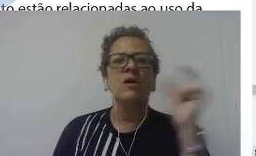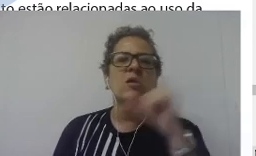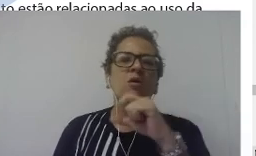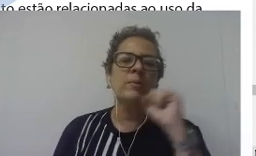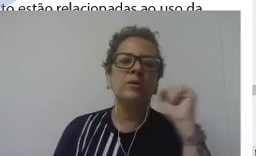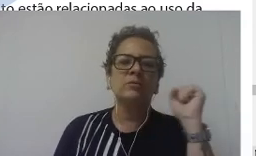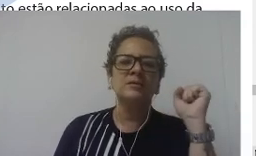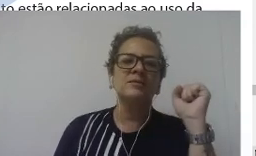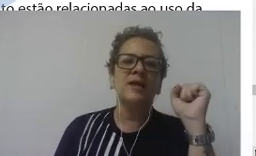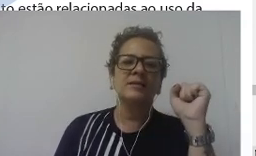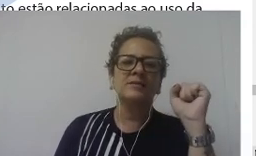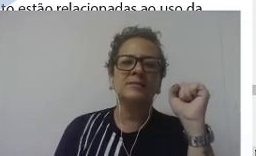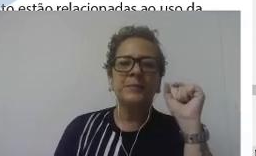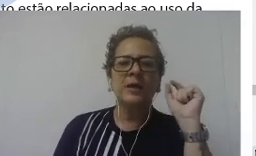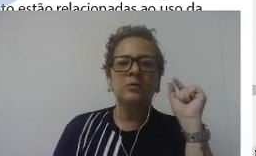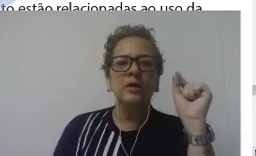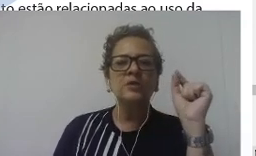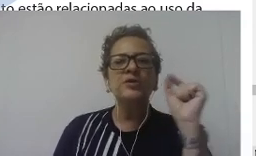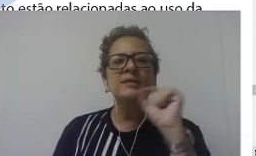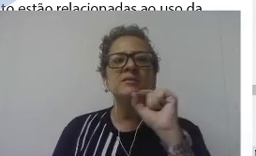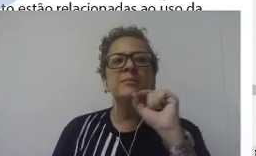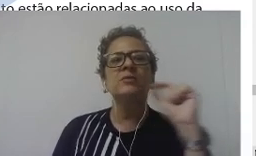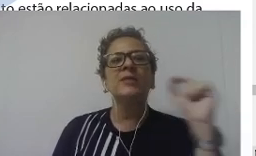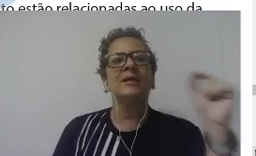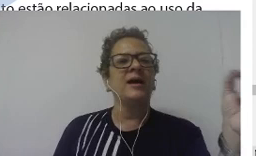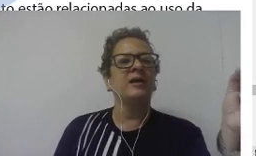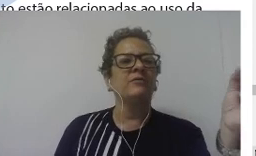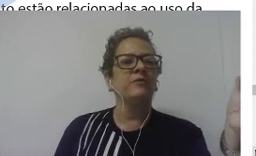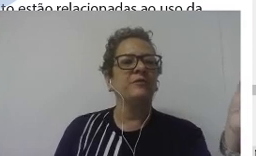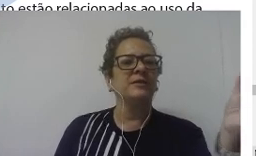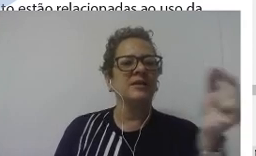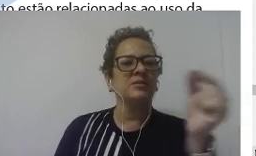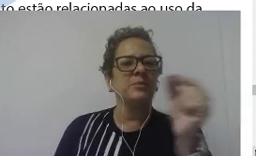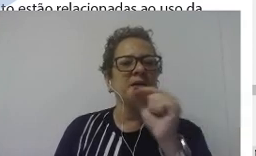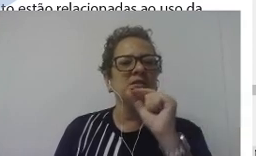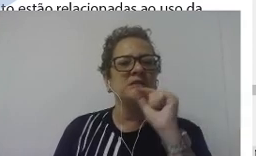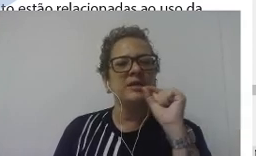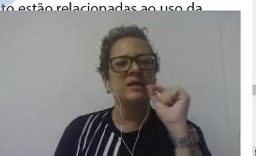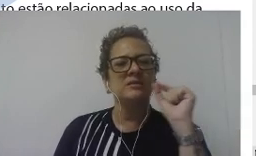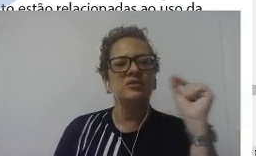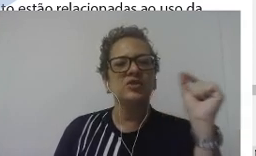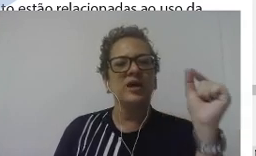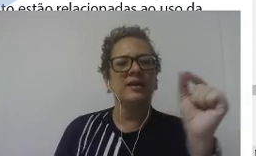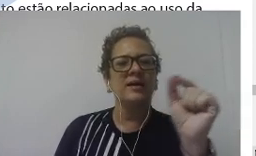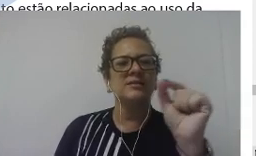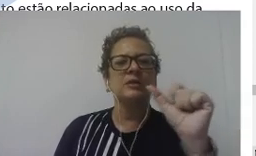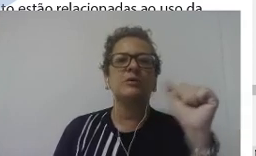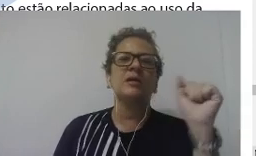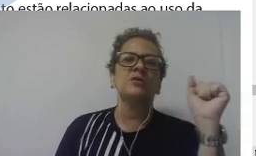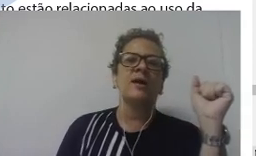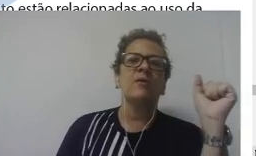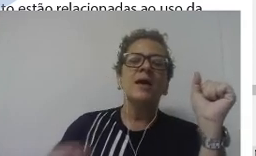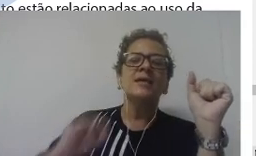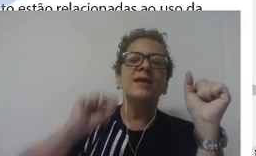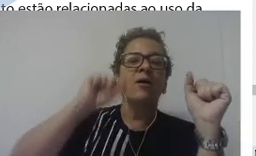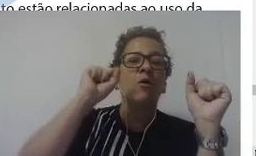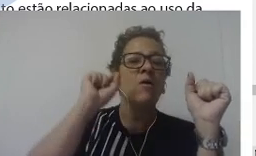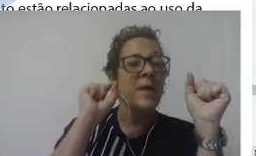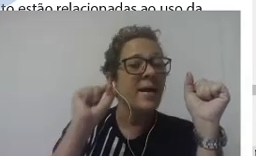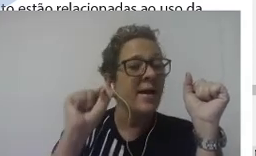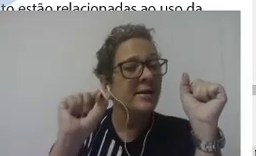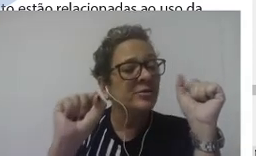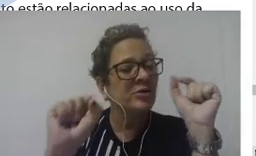greco-romanos, como em outras artes. Durante o Renascimento, na Itália, foram feitas as primeiras experiências teatrais em língua nacional e